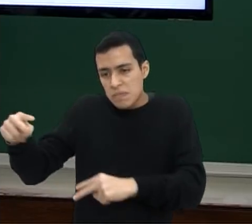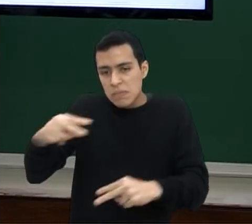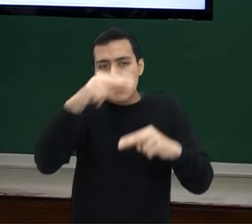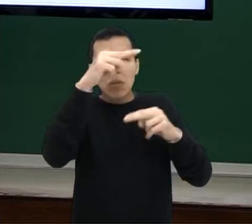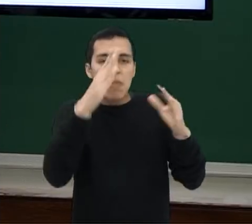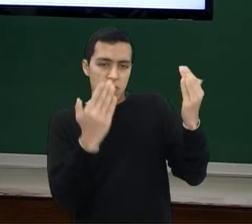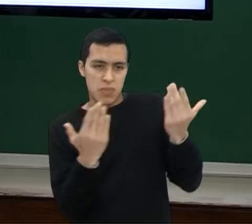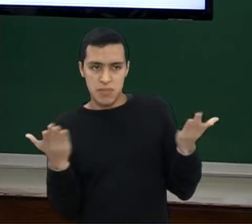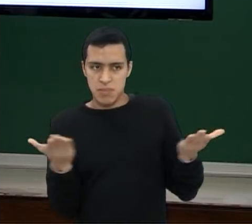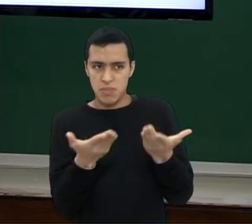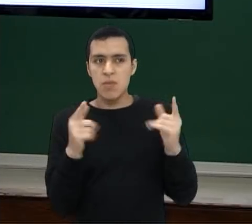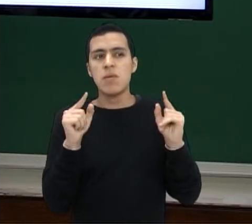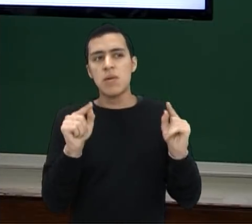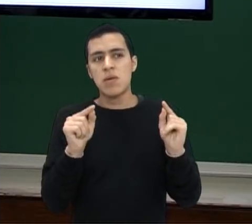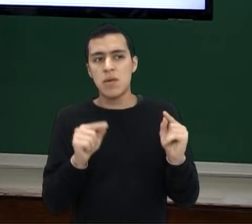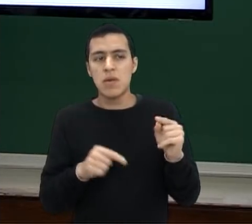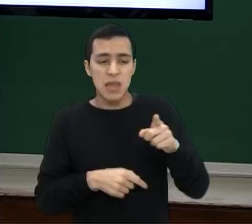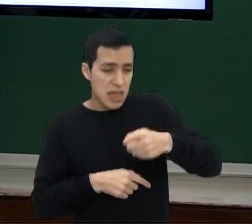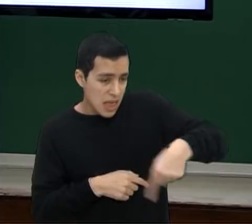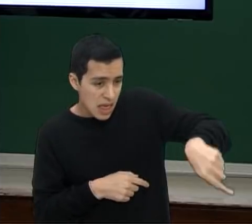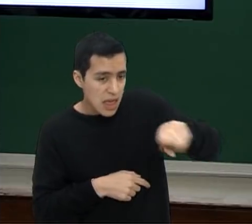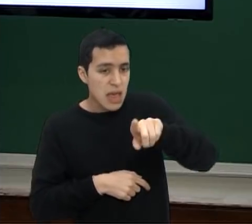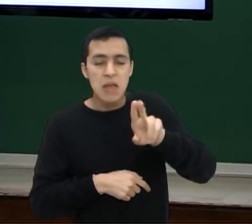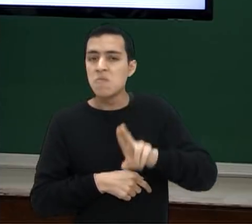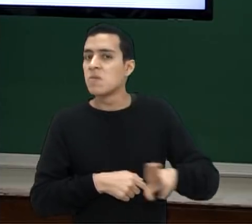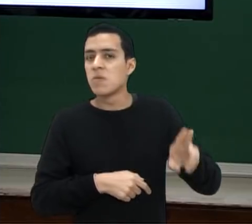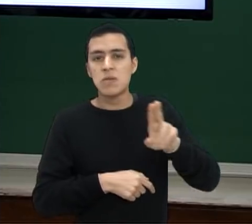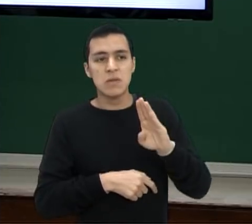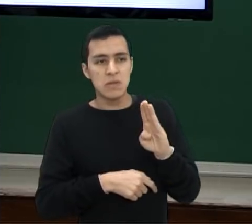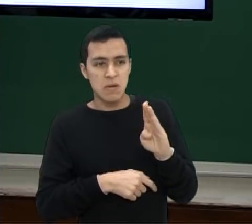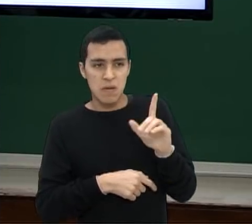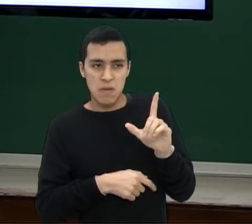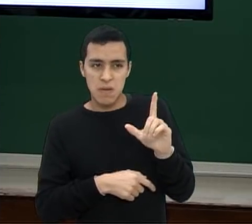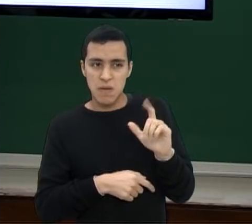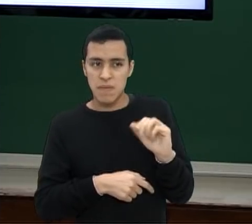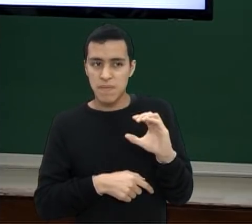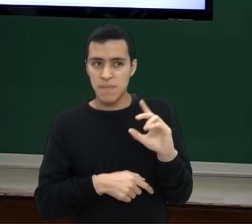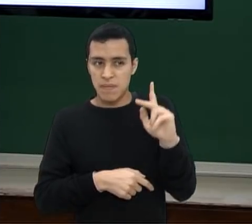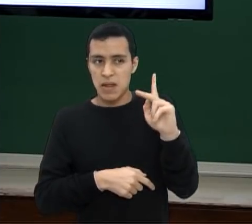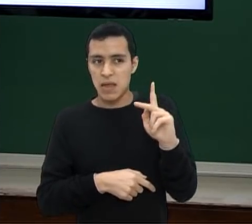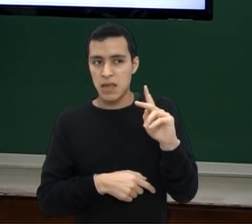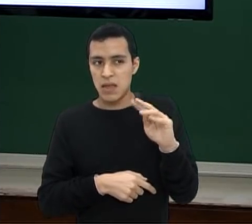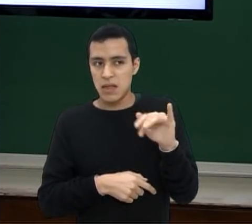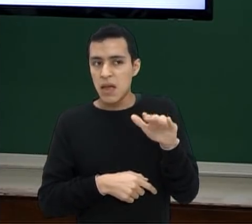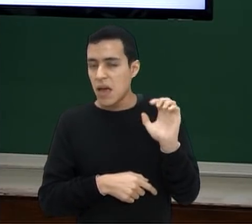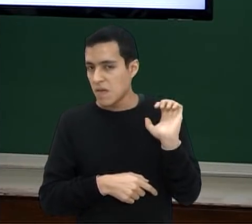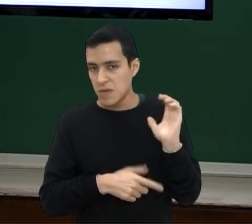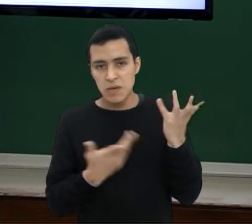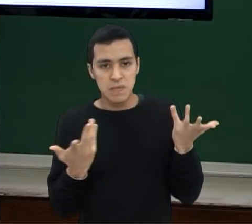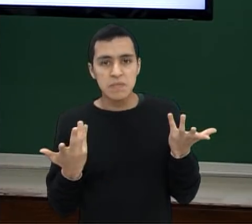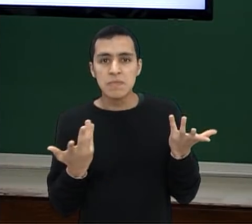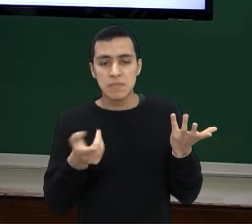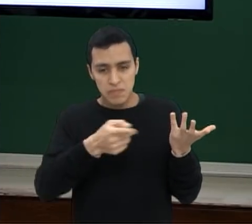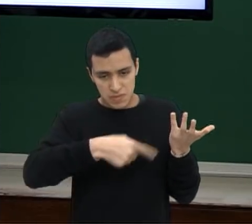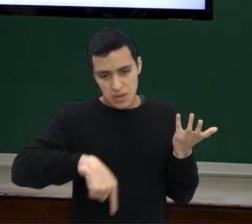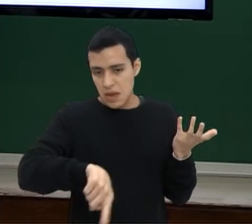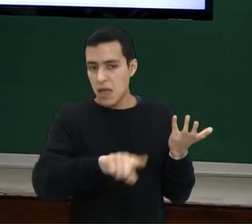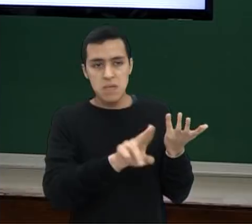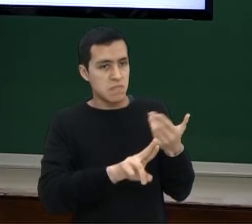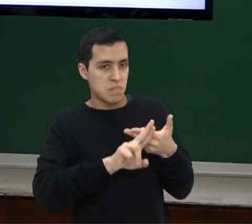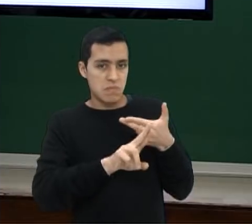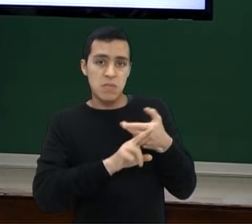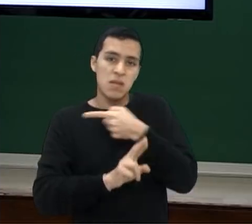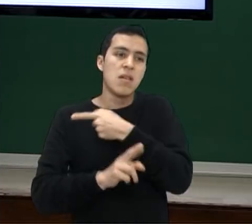hoje, que é Eles Não Usam Black Tie. Não sei se vocês já ouviram falar, se conhecem. Eles Não Usam Black Tie